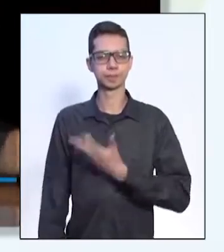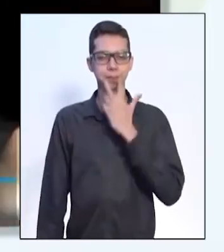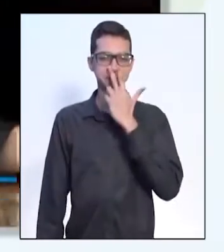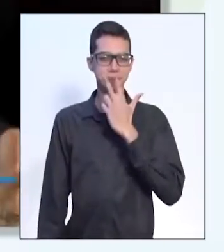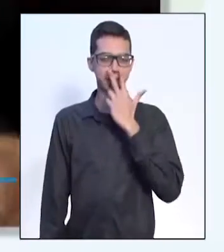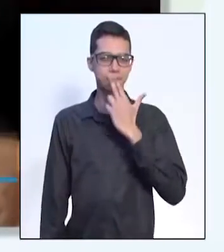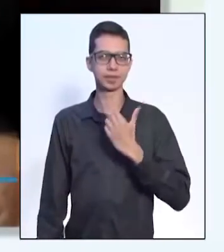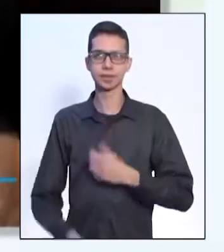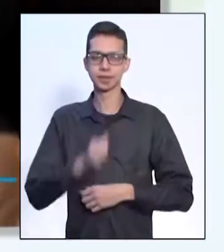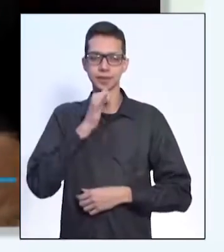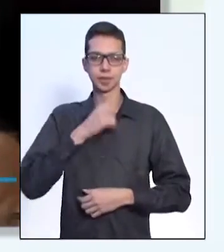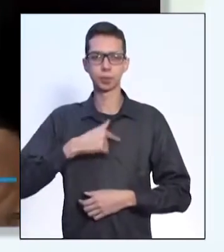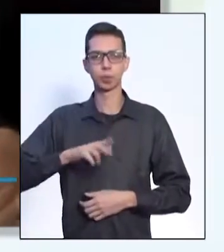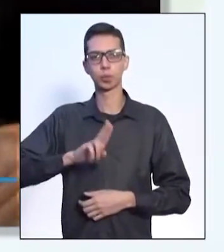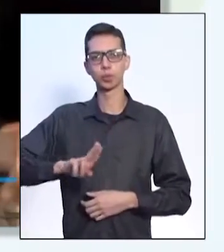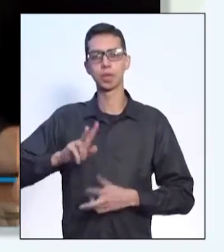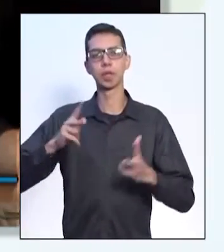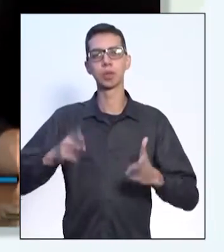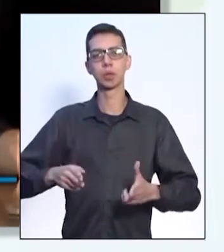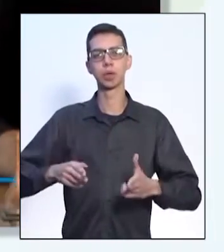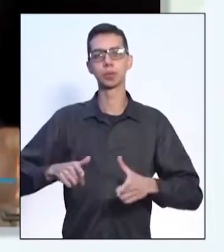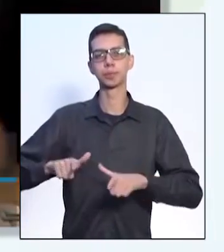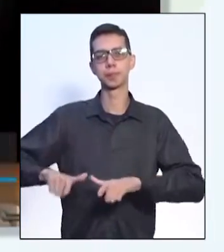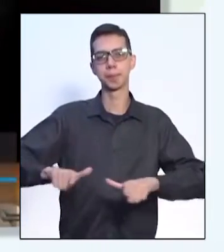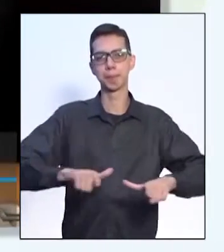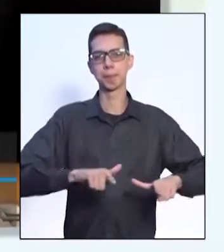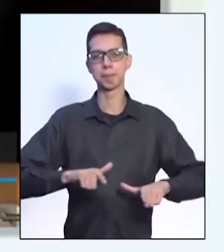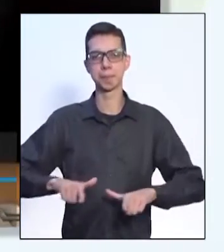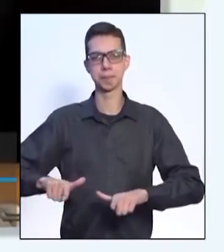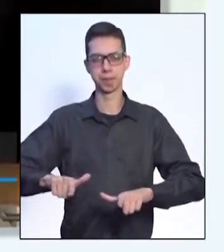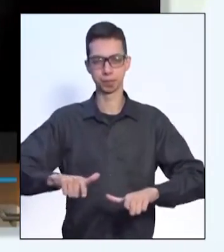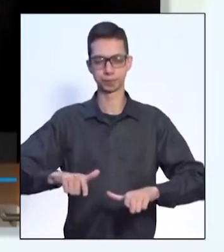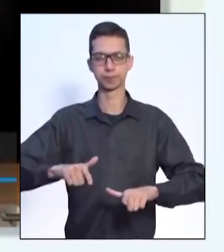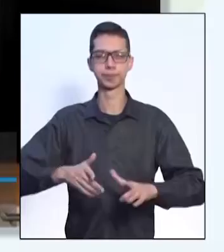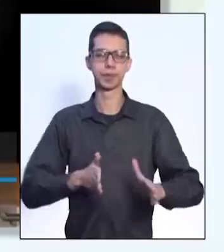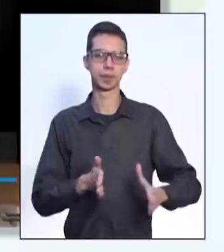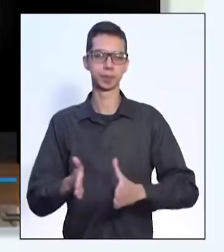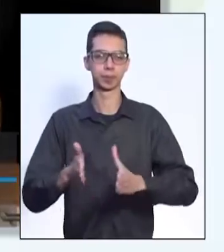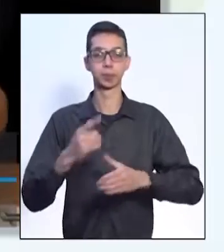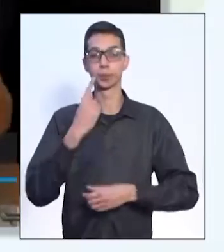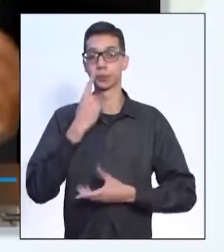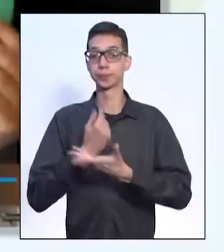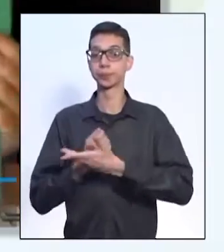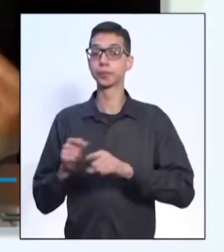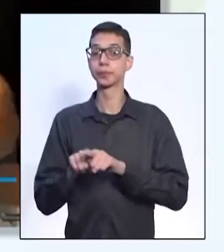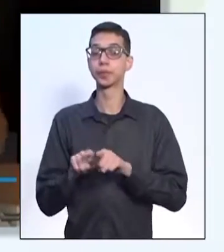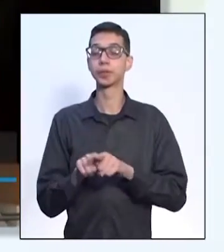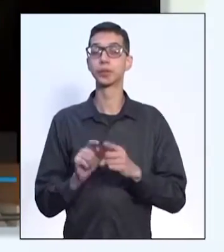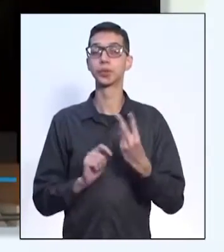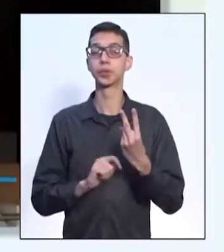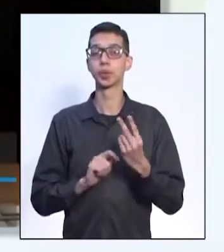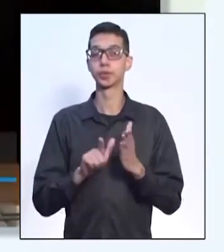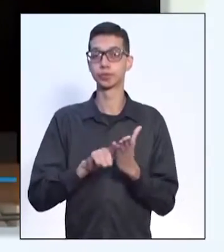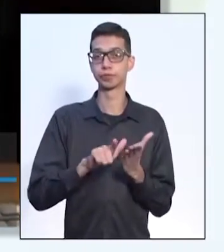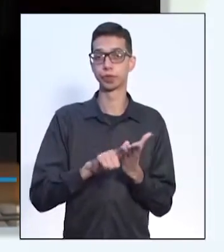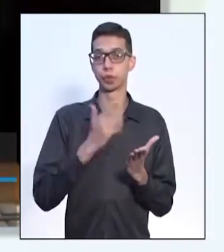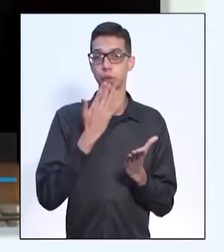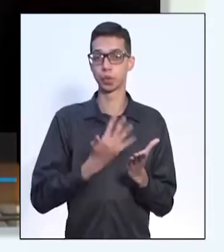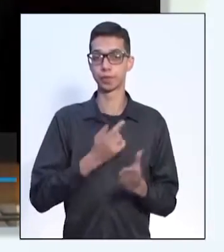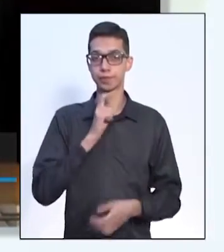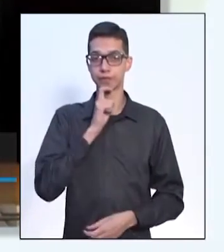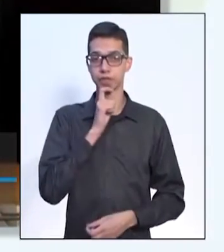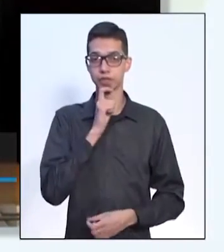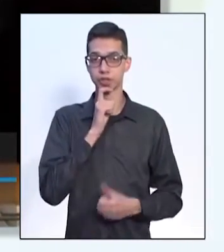calçadão. Bom, vou deixar aqui os meus recortes e também separei duas folhas coloridas, uma folha verde e uma